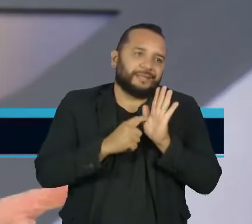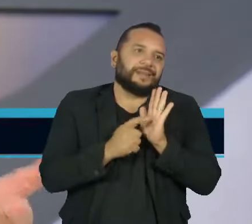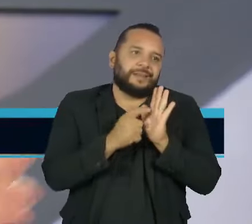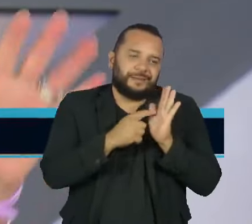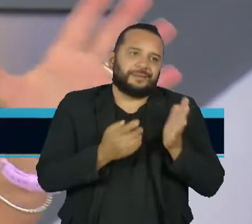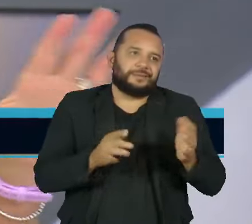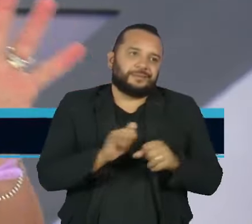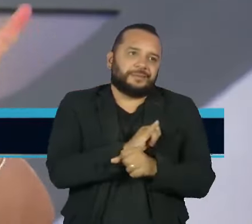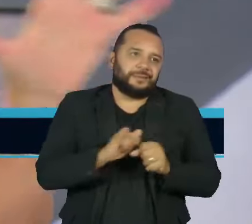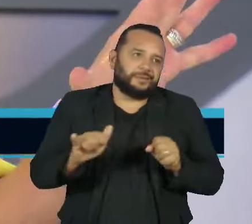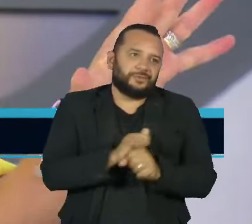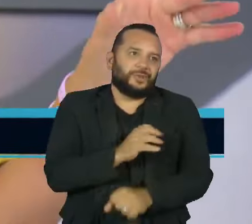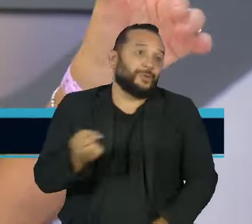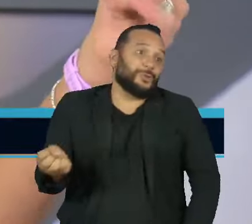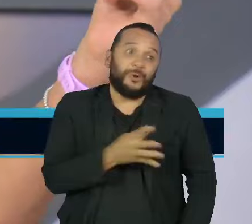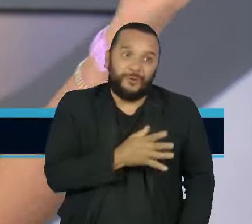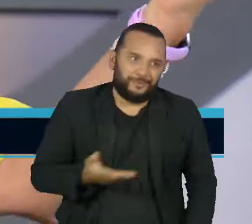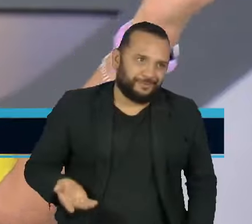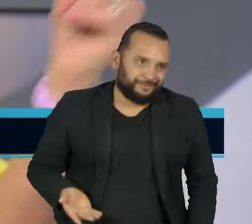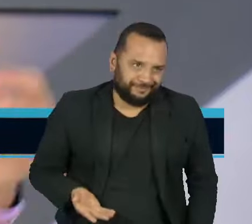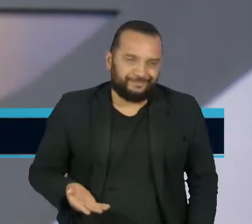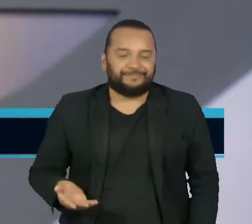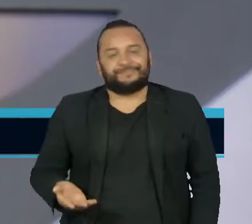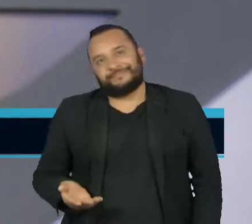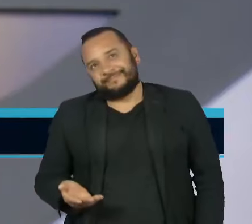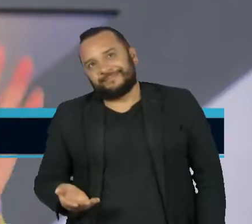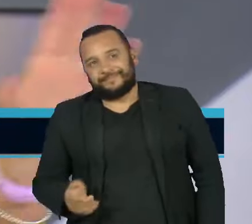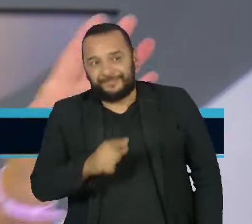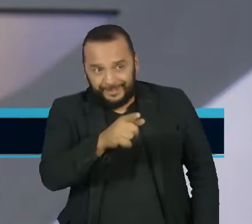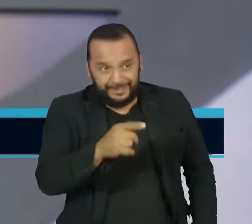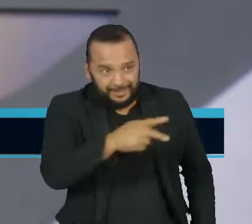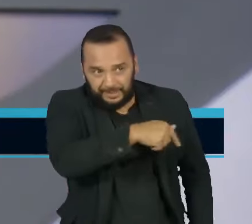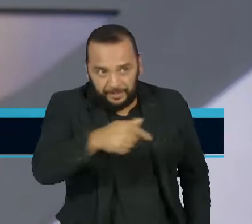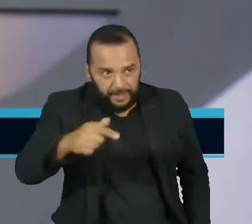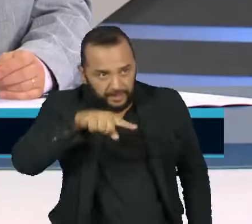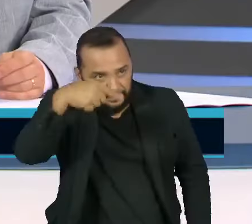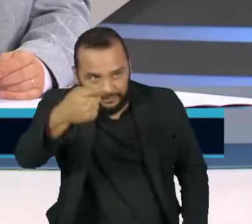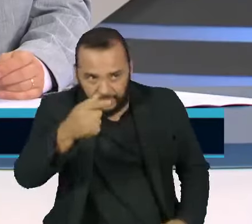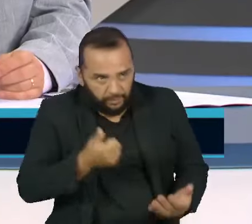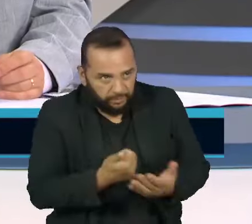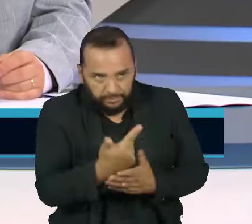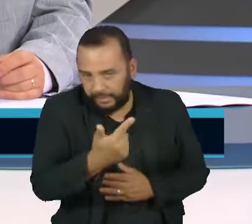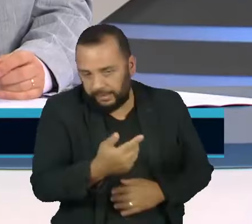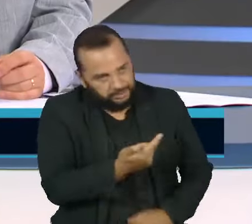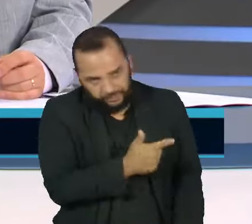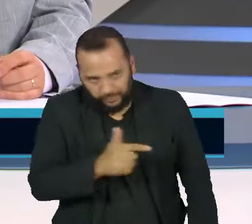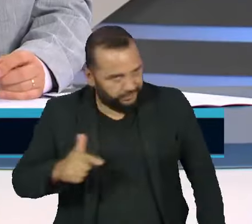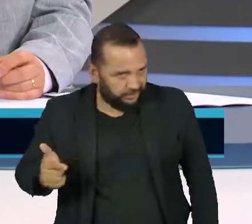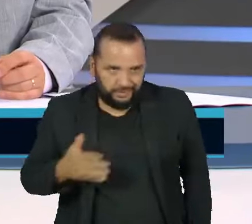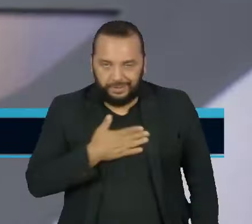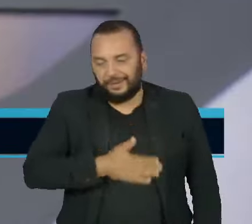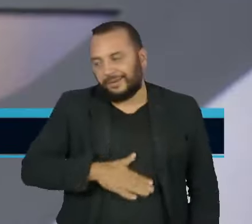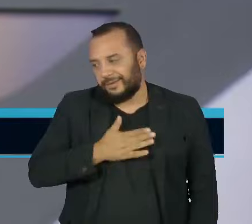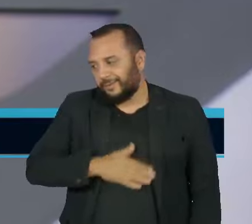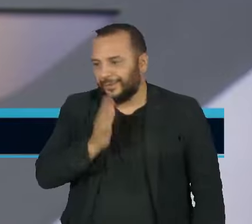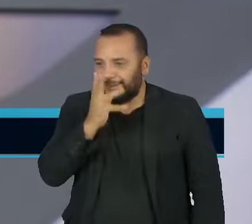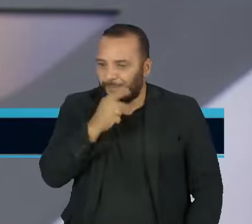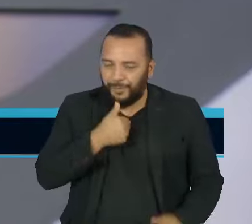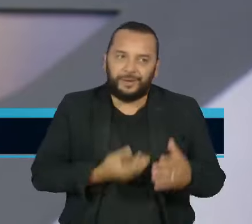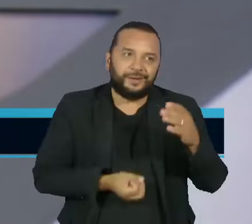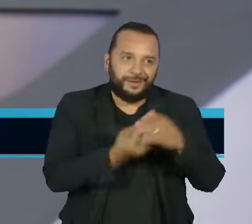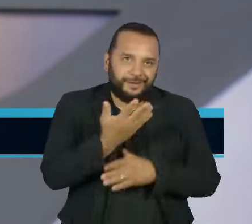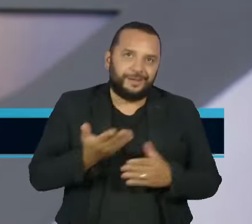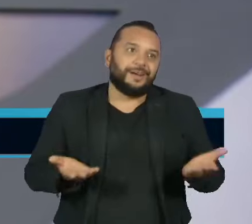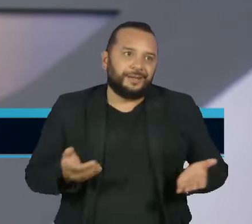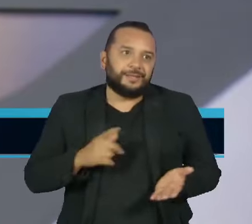novo mecanismo então eu vejo isso não para você quer na farmácia semana que vem não adianta que não vai est lá isso demora claro nós estamos ainda